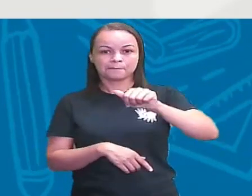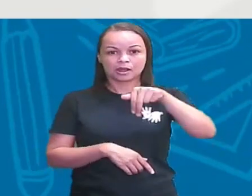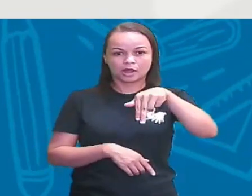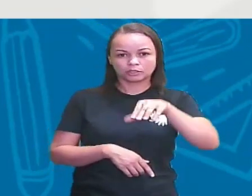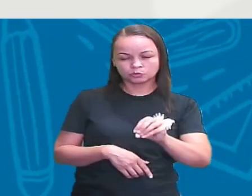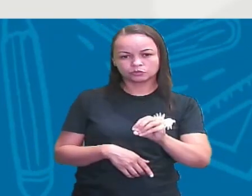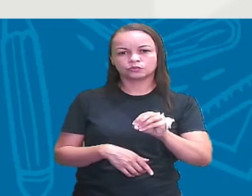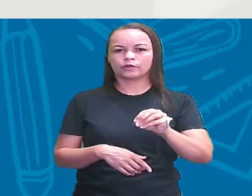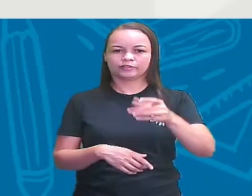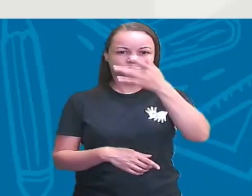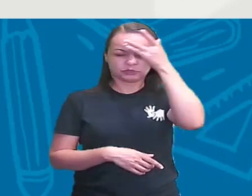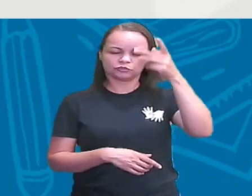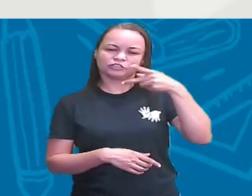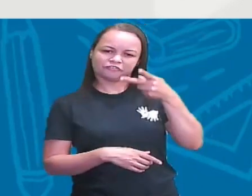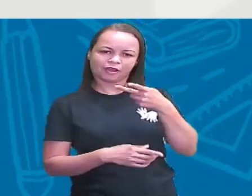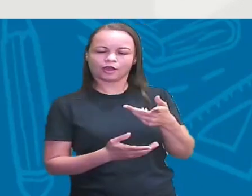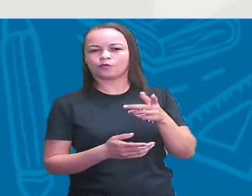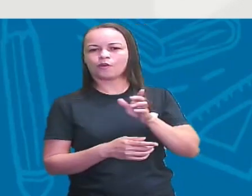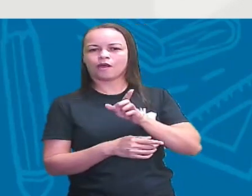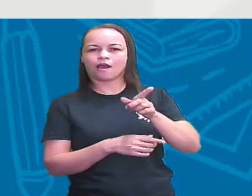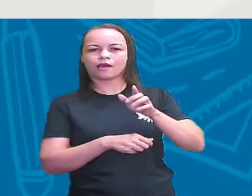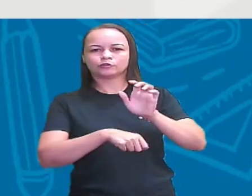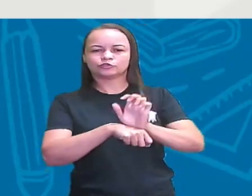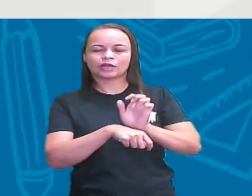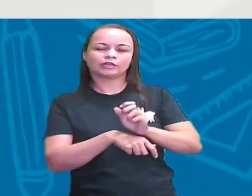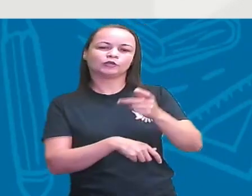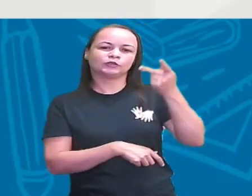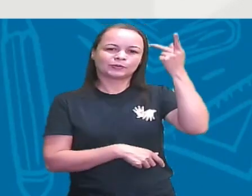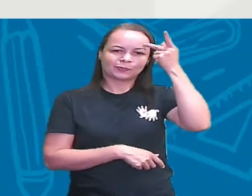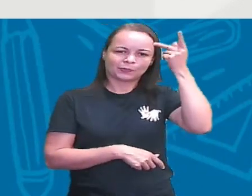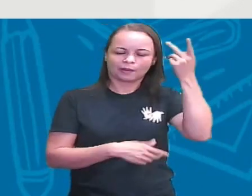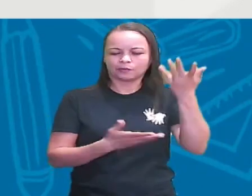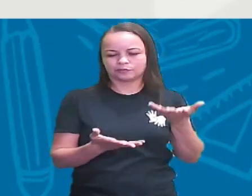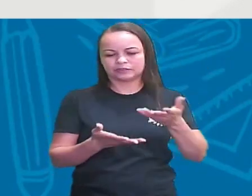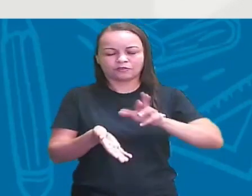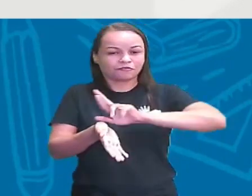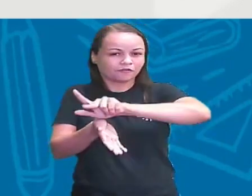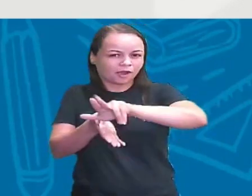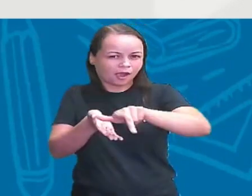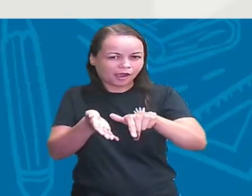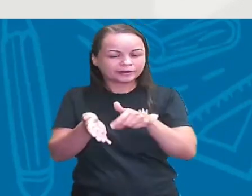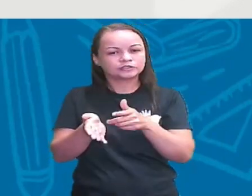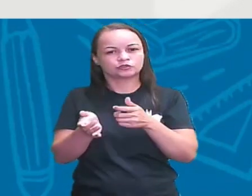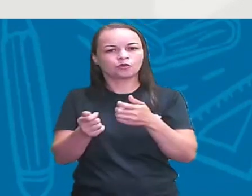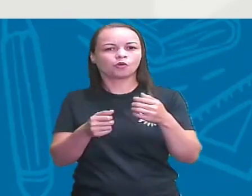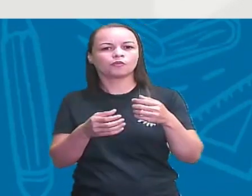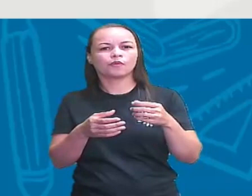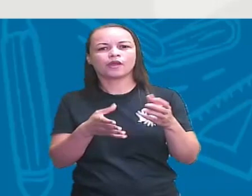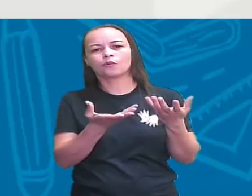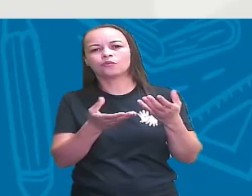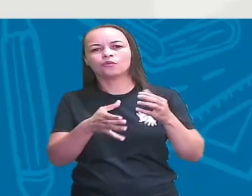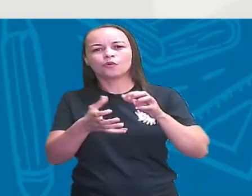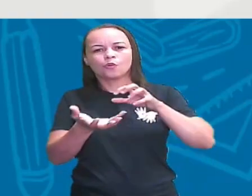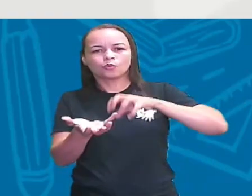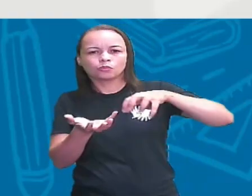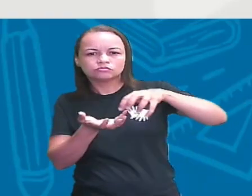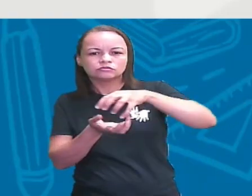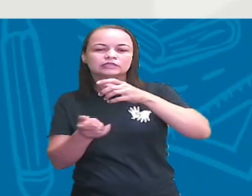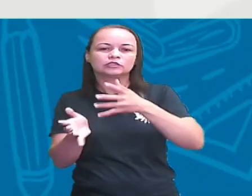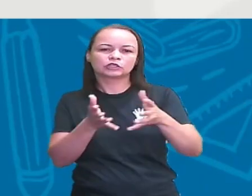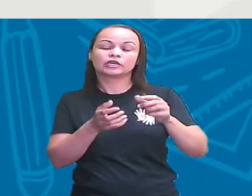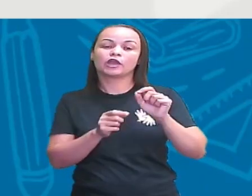Então, veja, um país tão diverso, né, e continental como é o Brasil, por